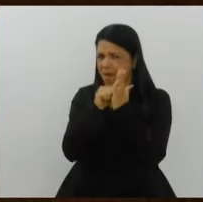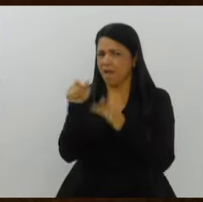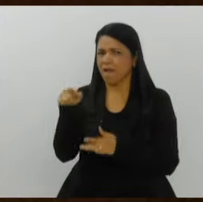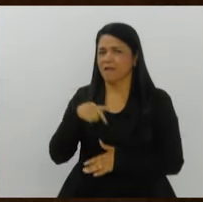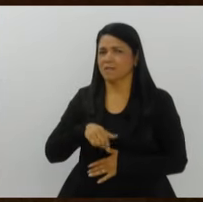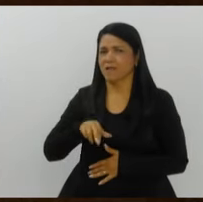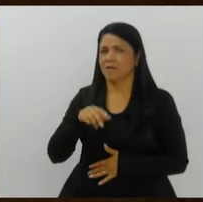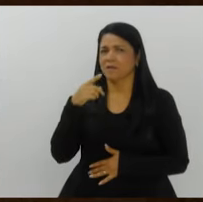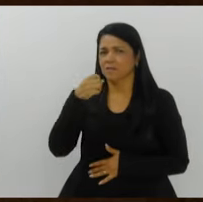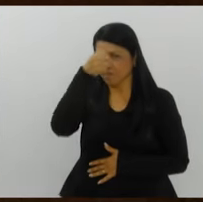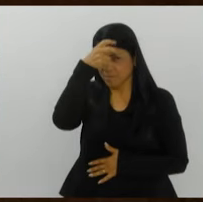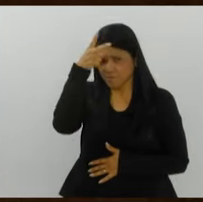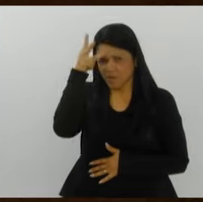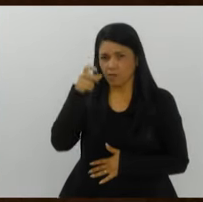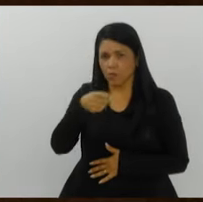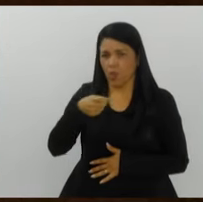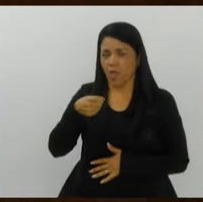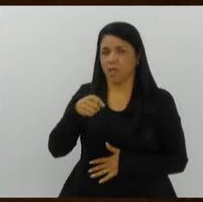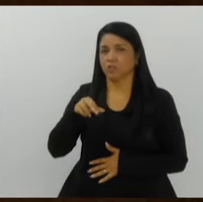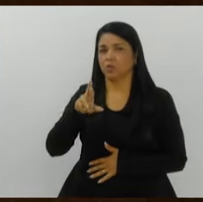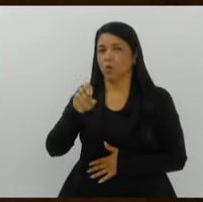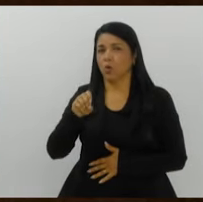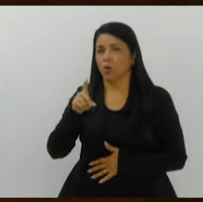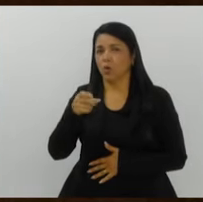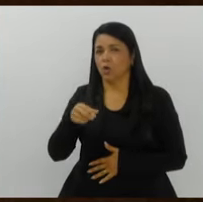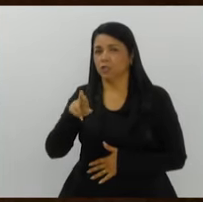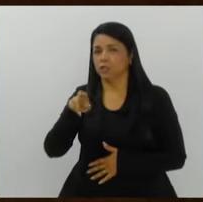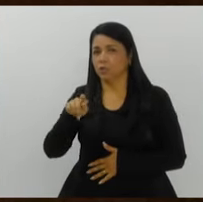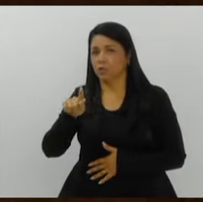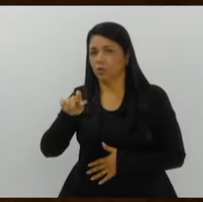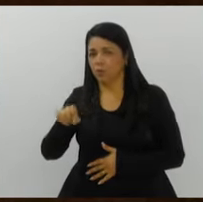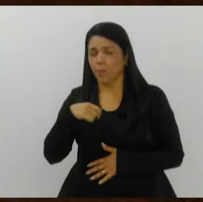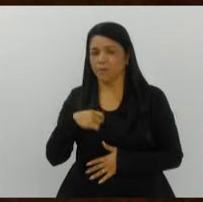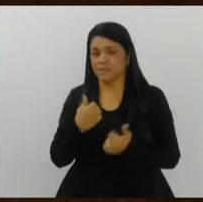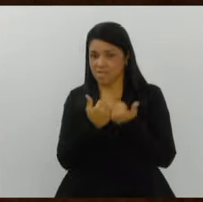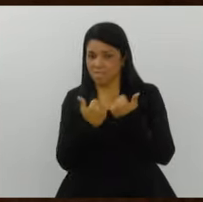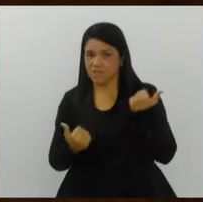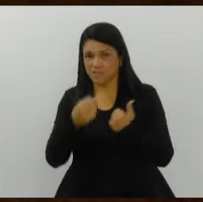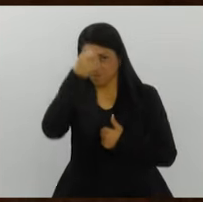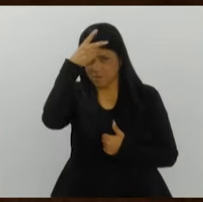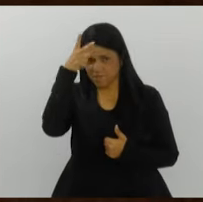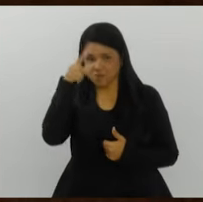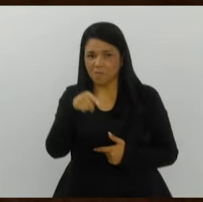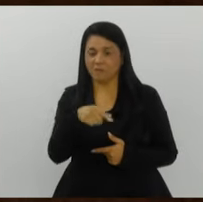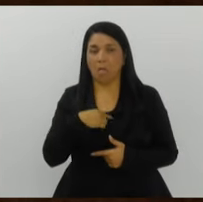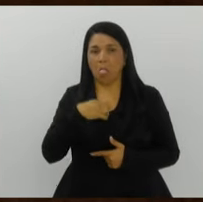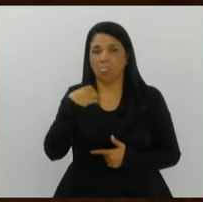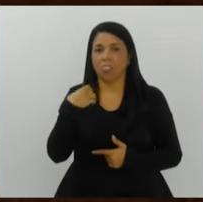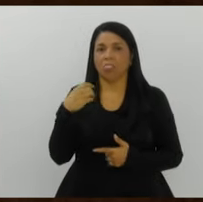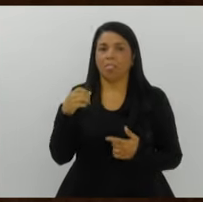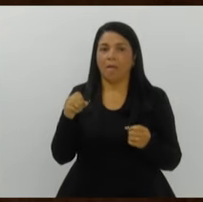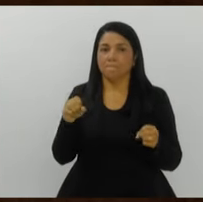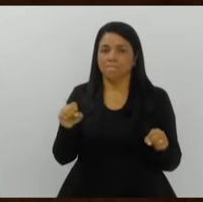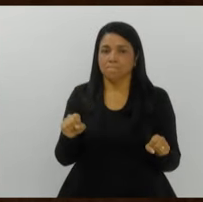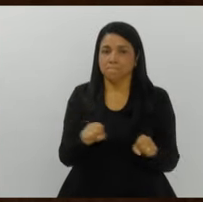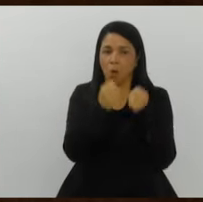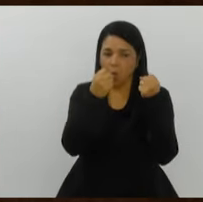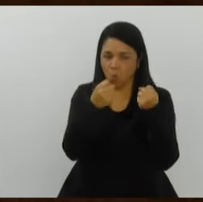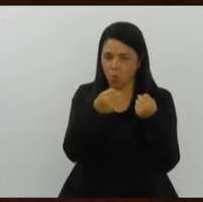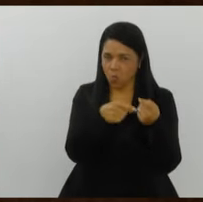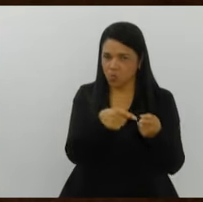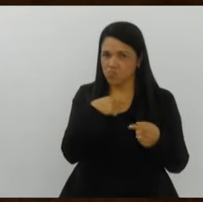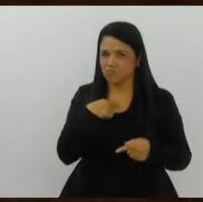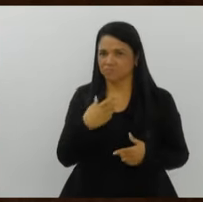Vossa Excelência Capacho, para ser vice-prefeita, só que deu com a cara na porta. A gente sabe muito